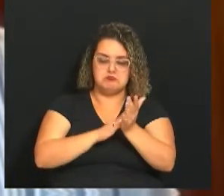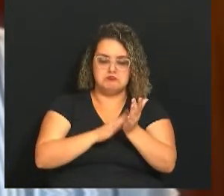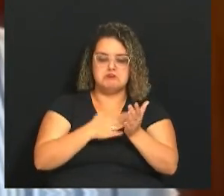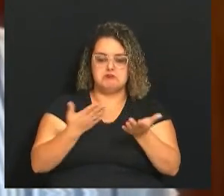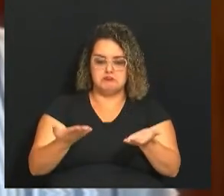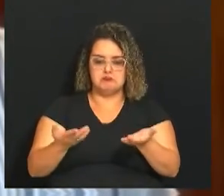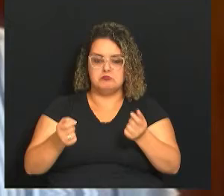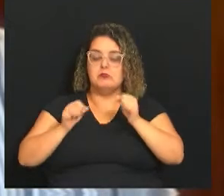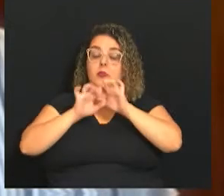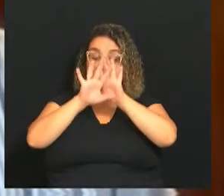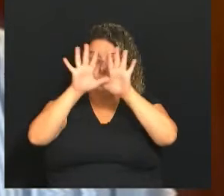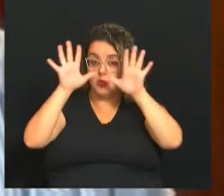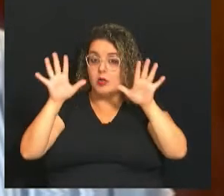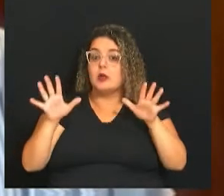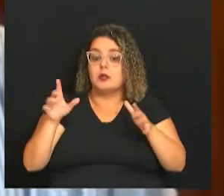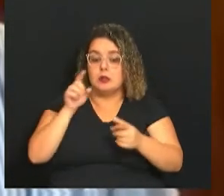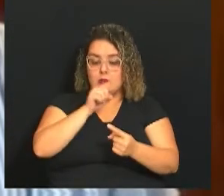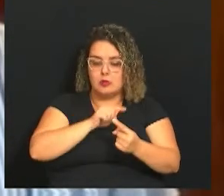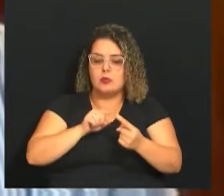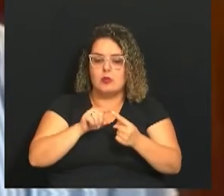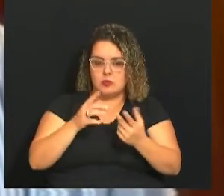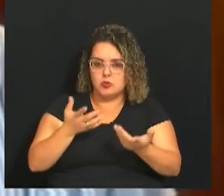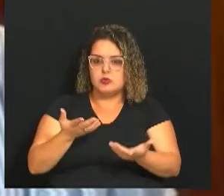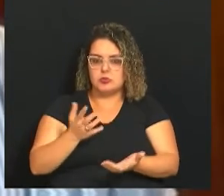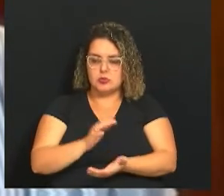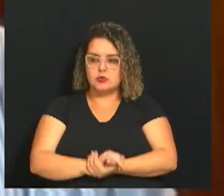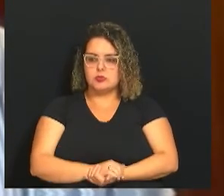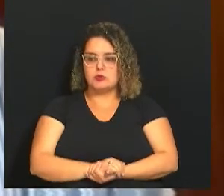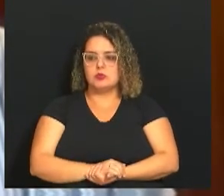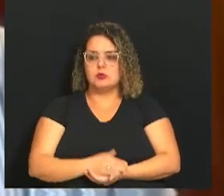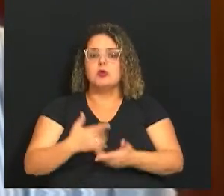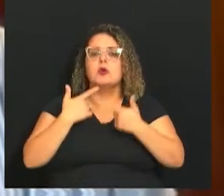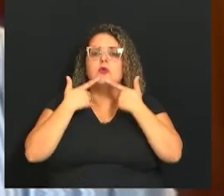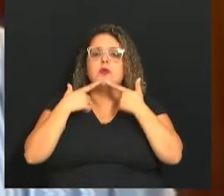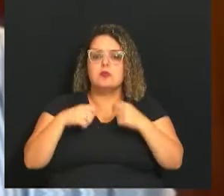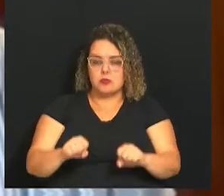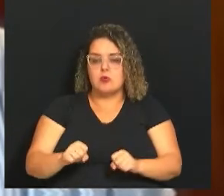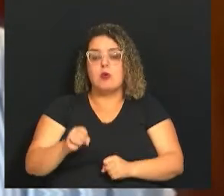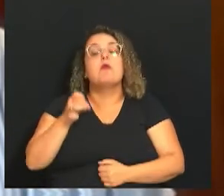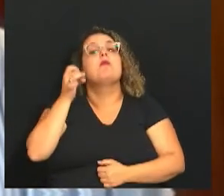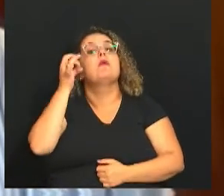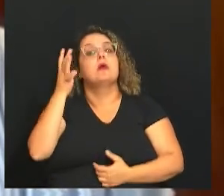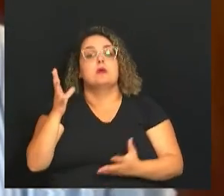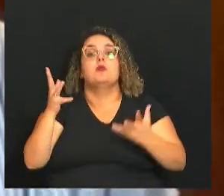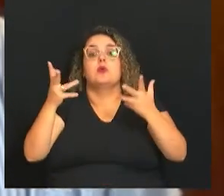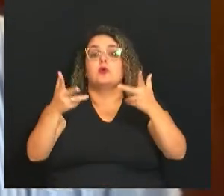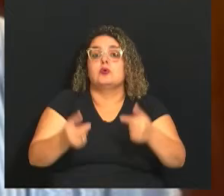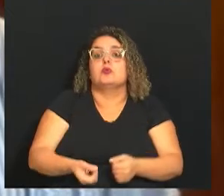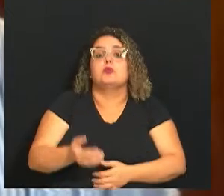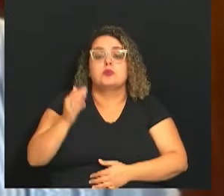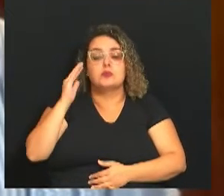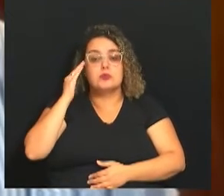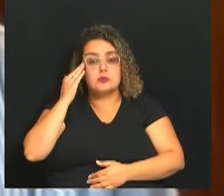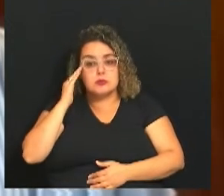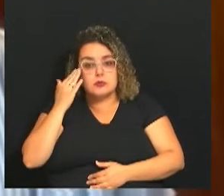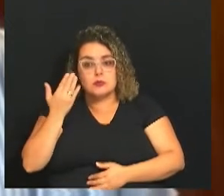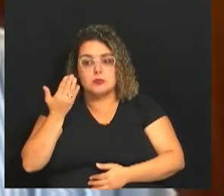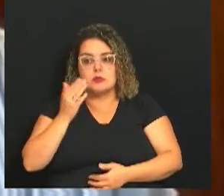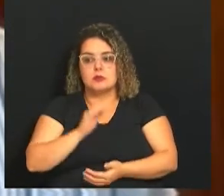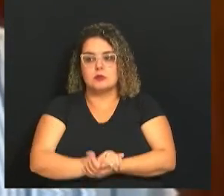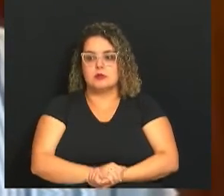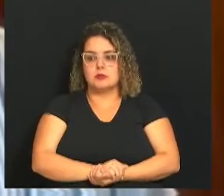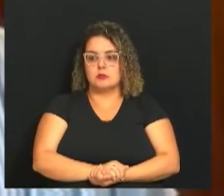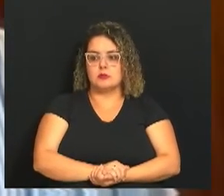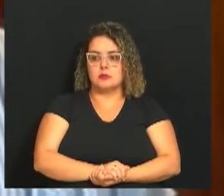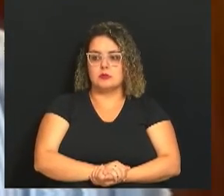tudo muito claro, objetivo, um linguajar também fácil para que todos possam compreender, né? Mesmo que seja